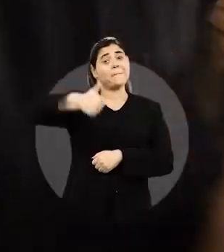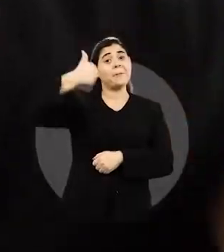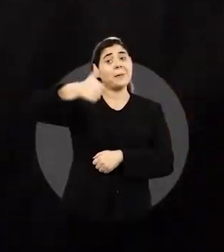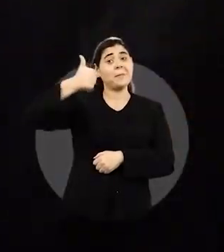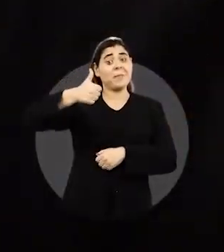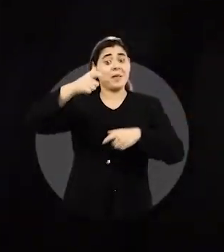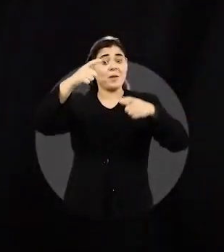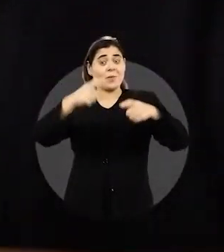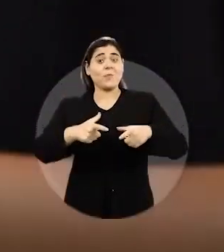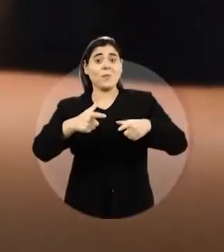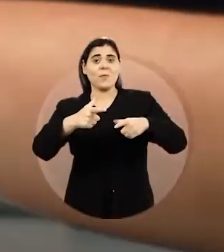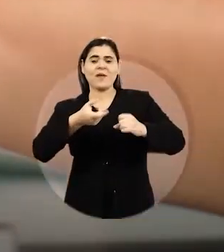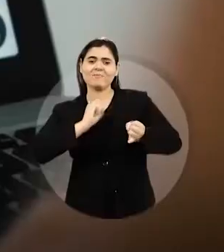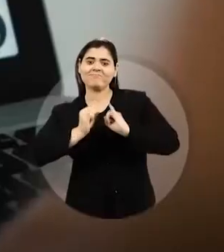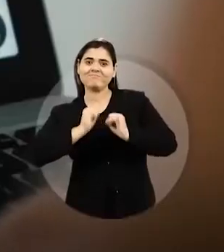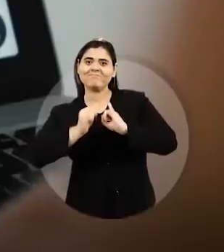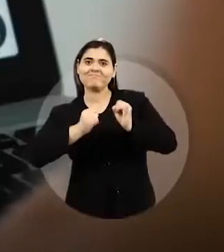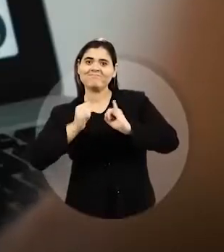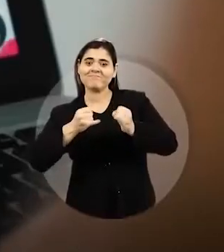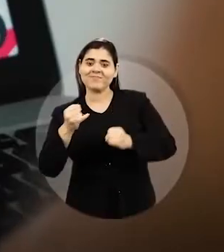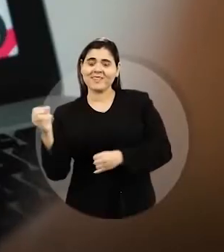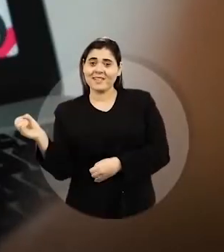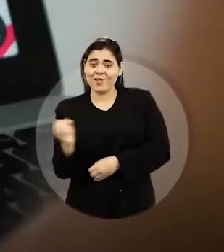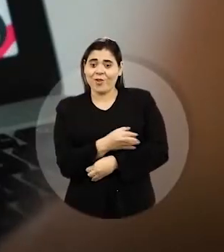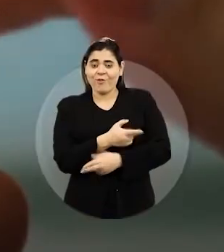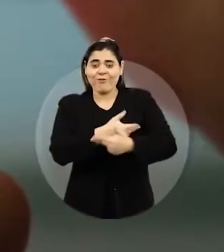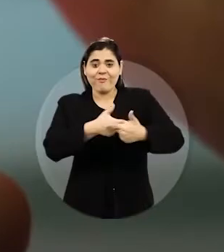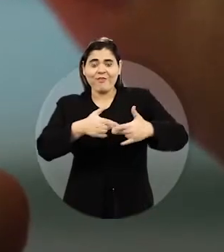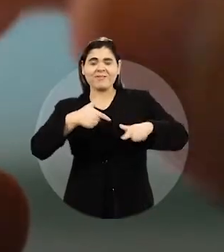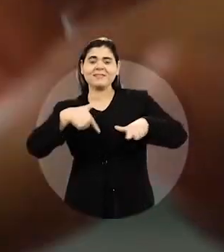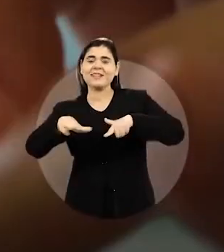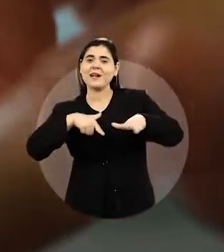lugar do Brasil em serviços digitais, facilitando a vida do